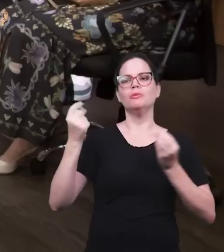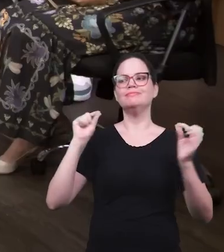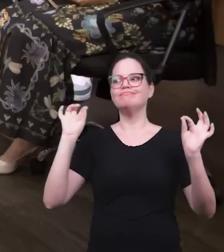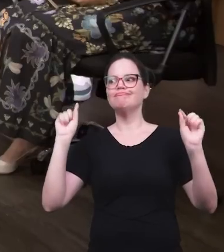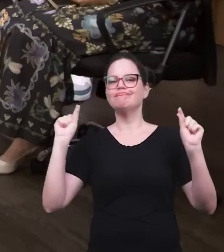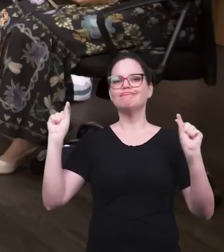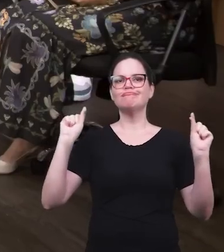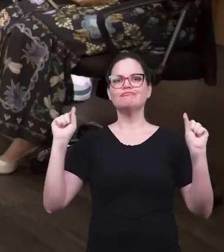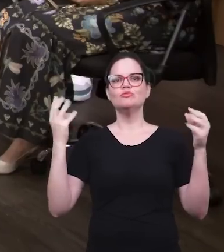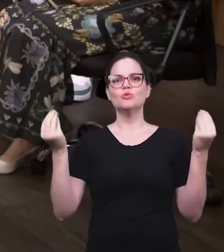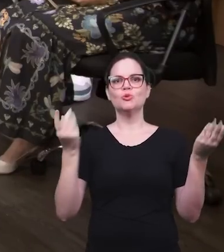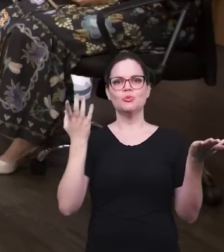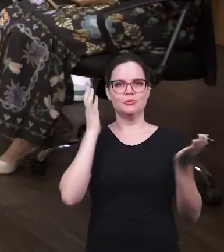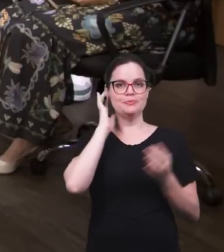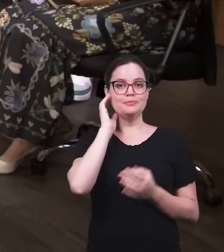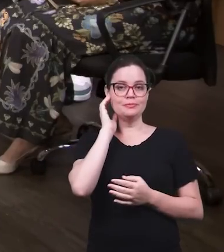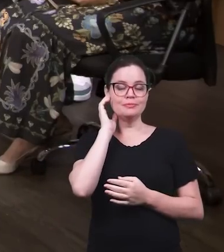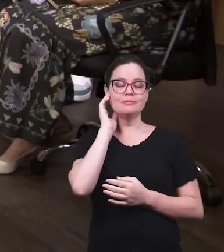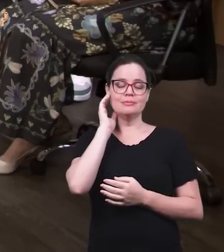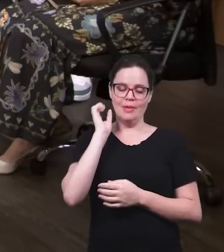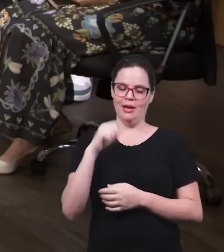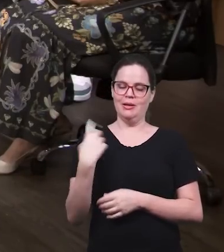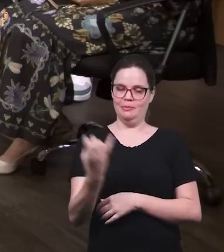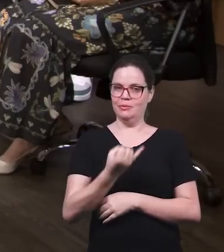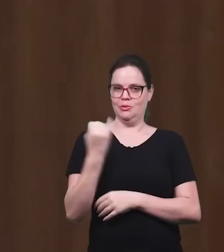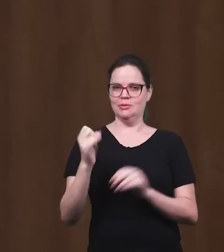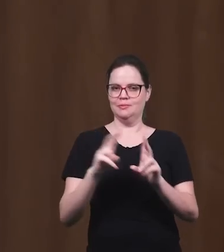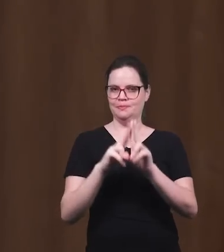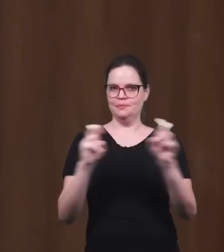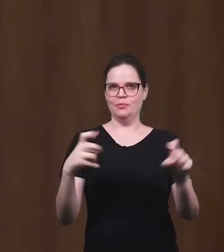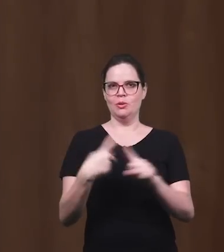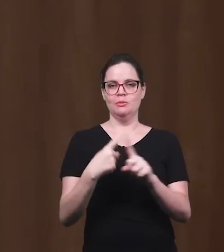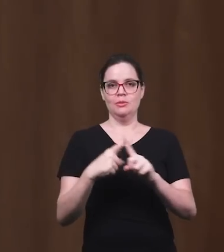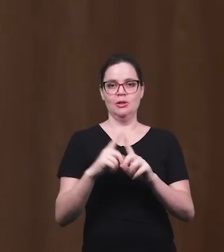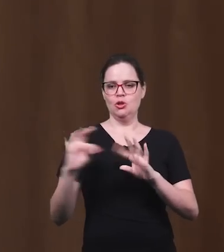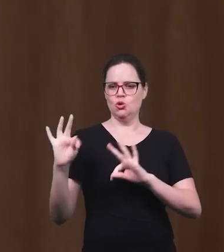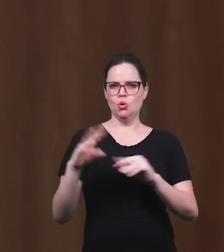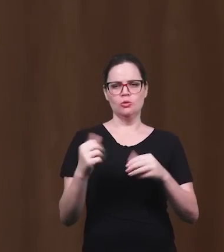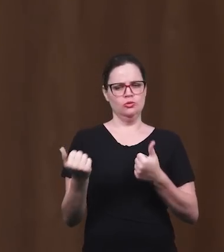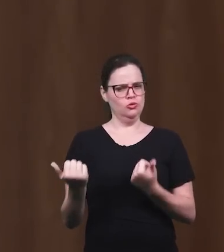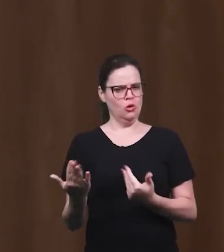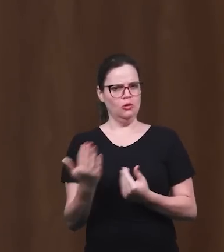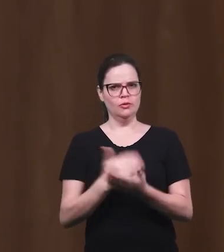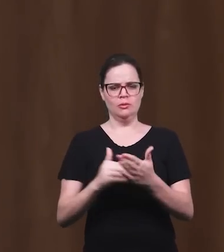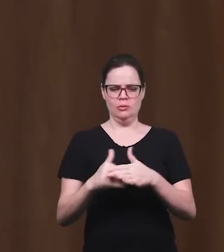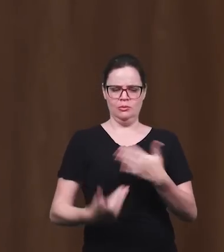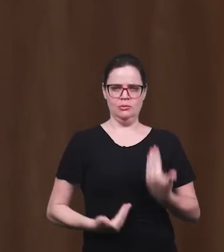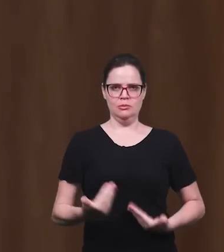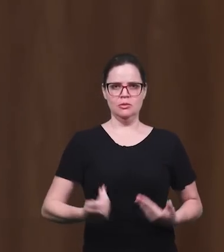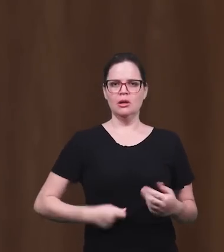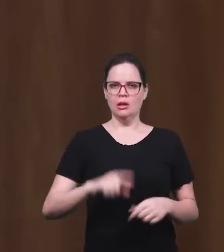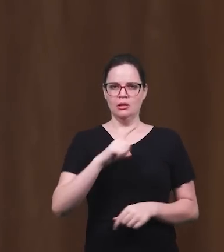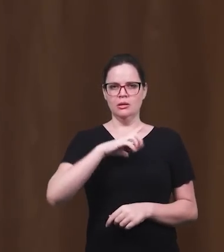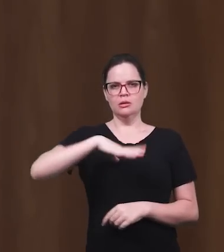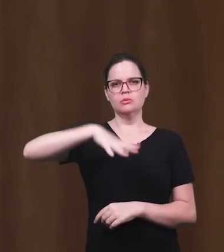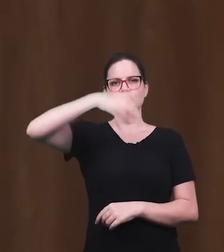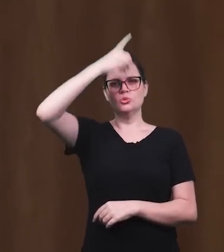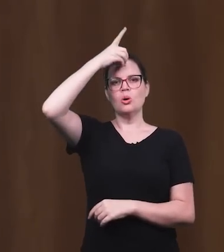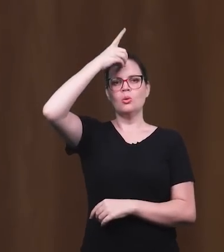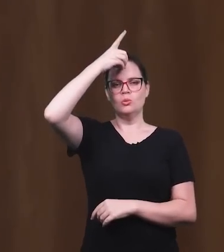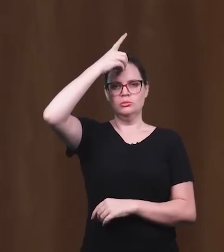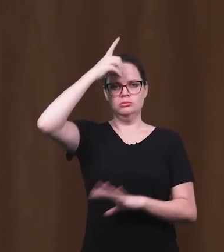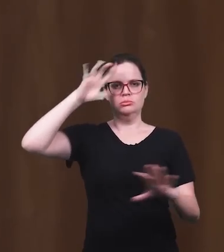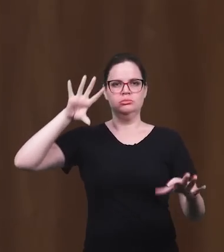muito importante na vida da igreja, dos jovens e todos que servem ao Senhor. Há até um dom espiritual que